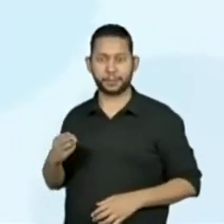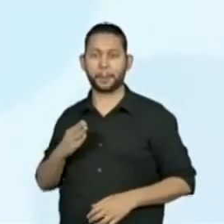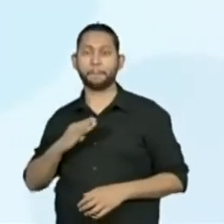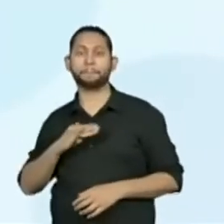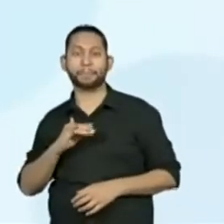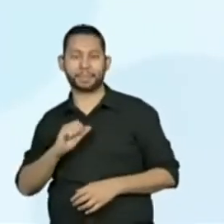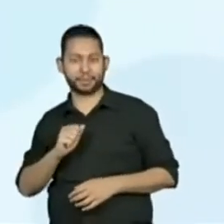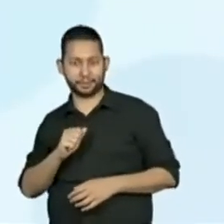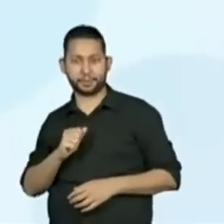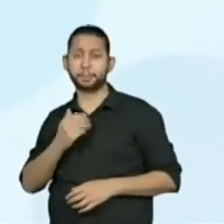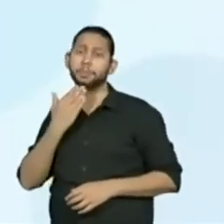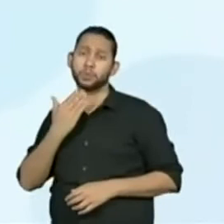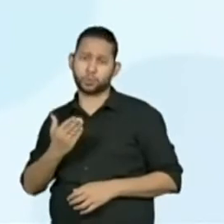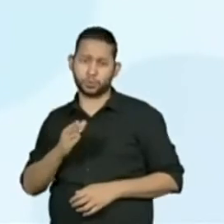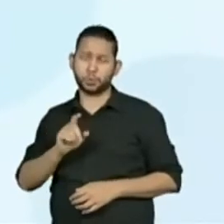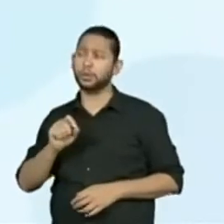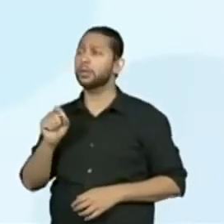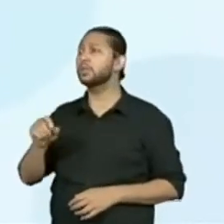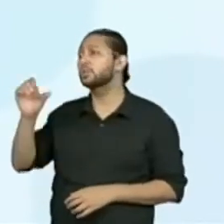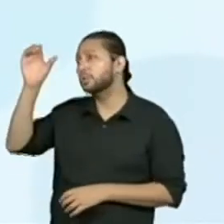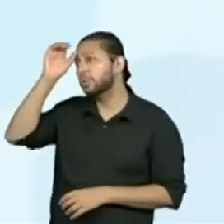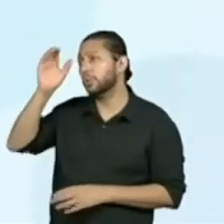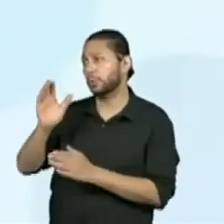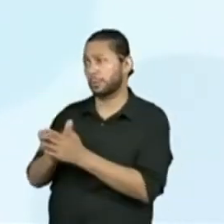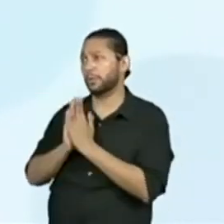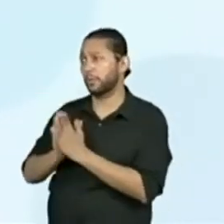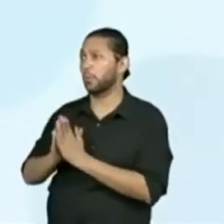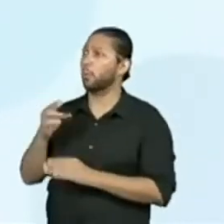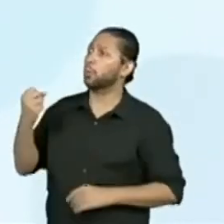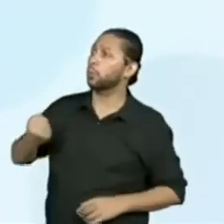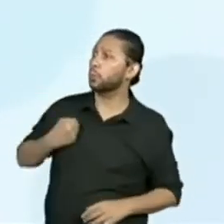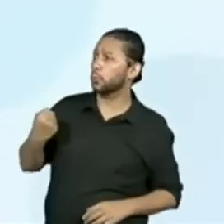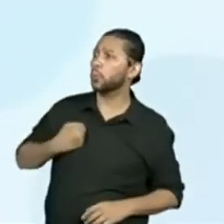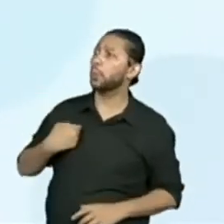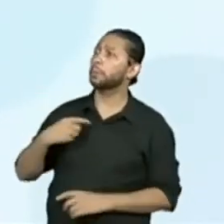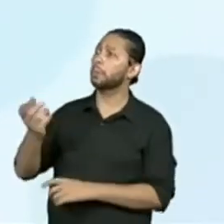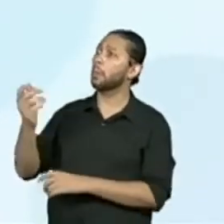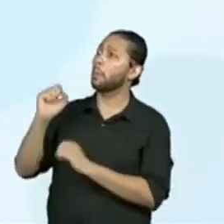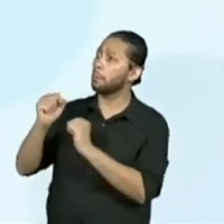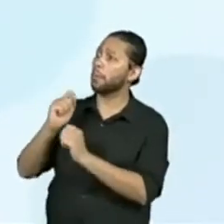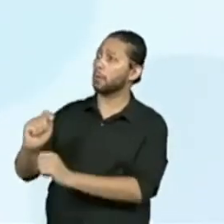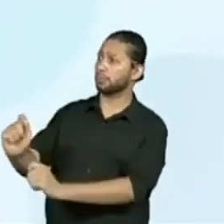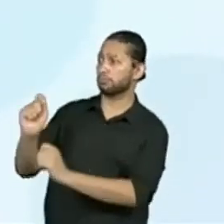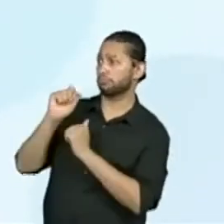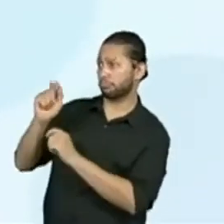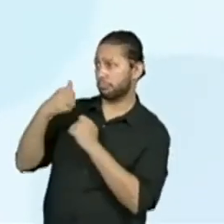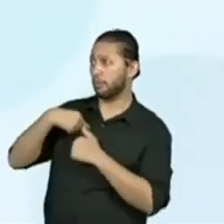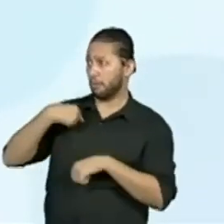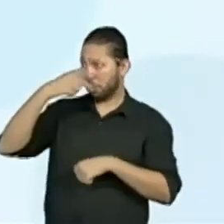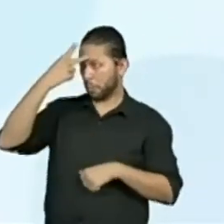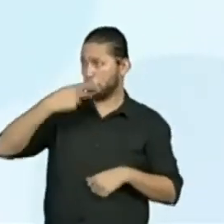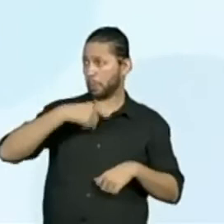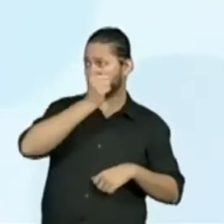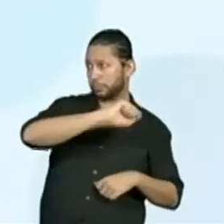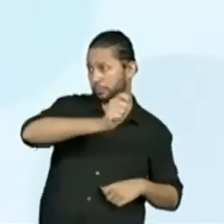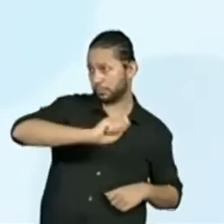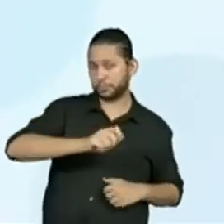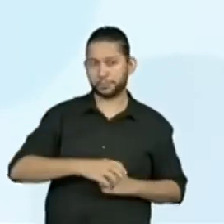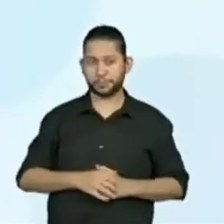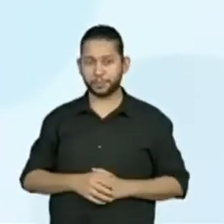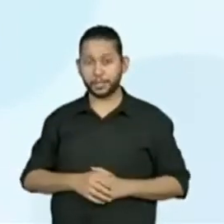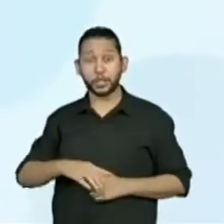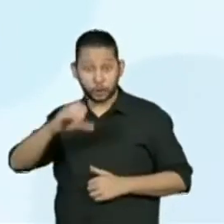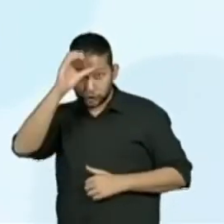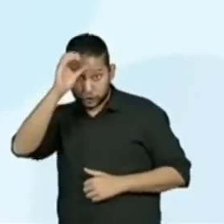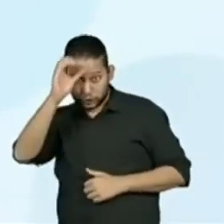Beatriz pediu que o tio José Luiz ditasse números para ela escrever nos quadros. Escreva os números